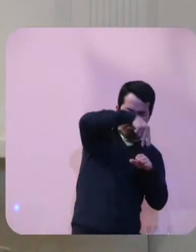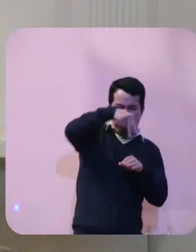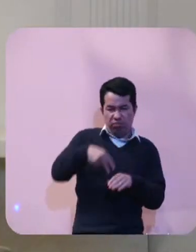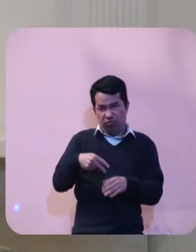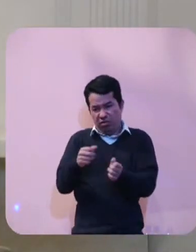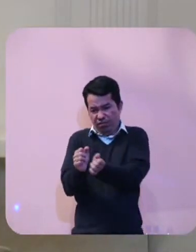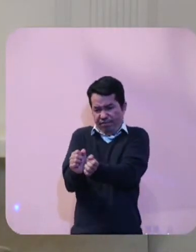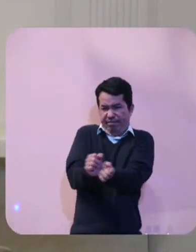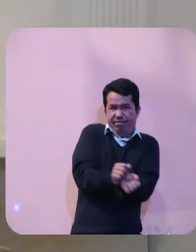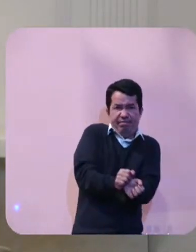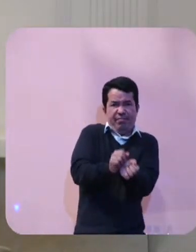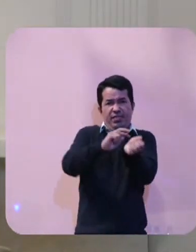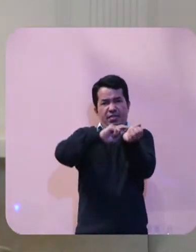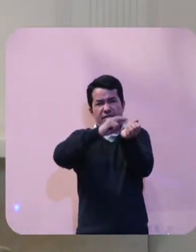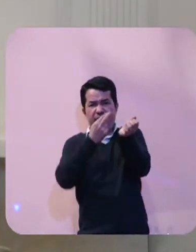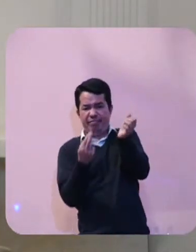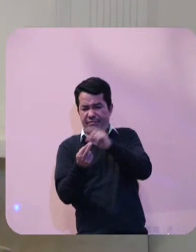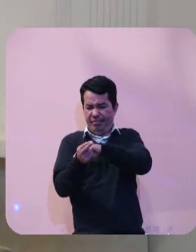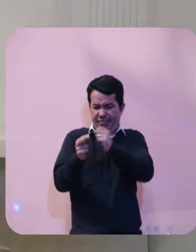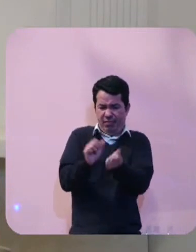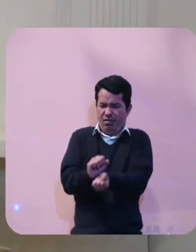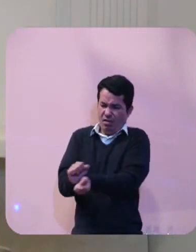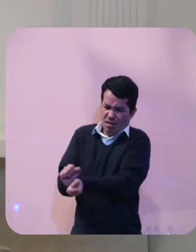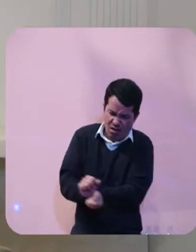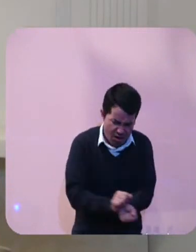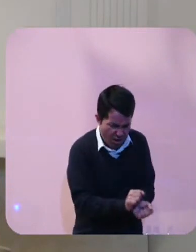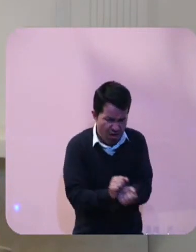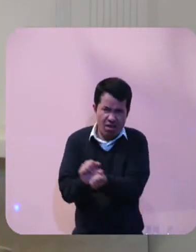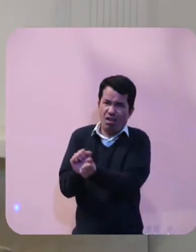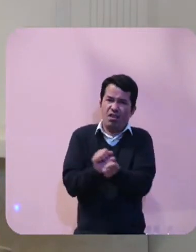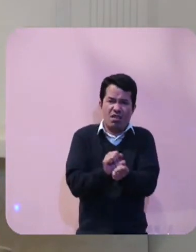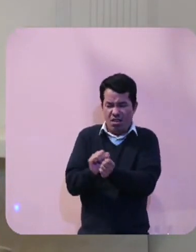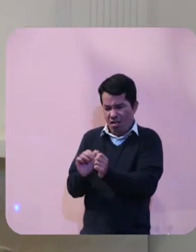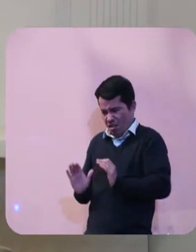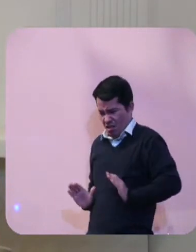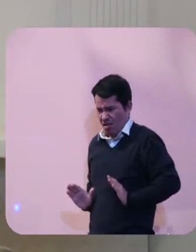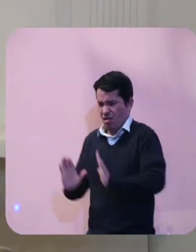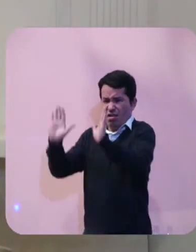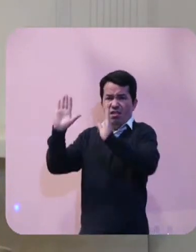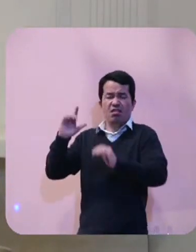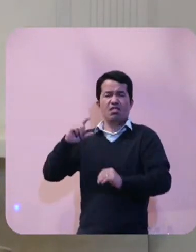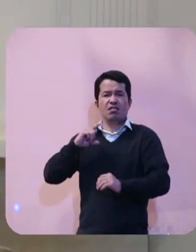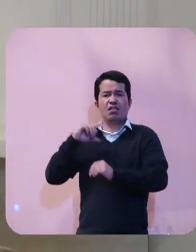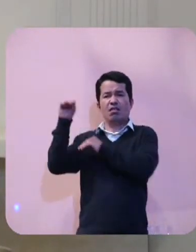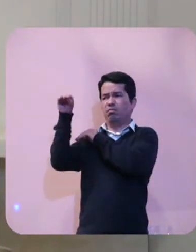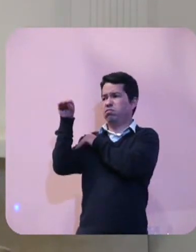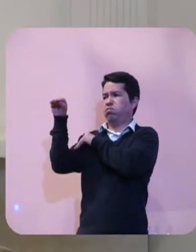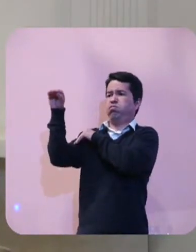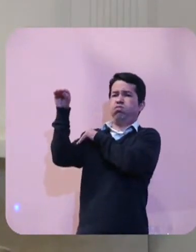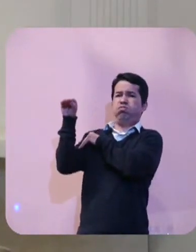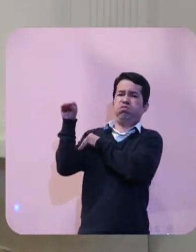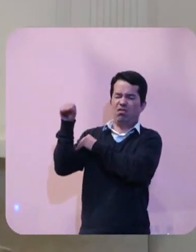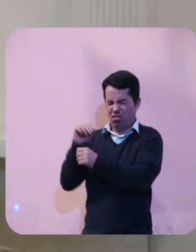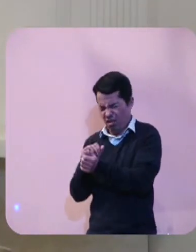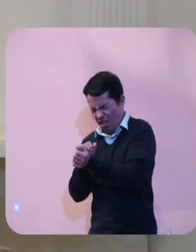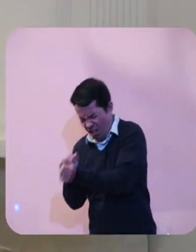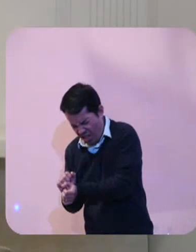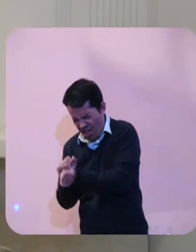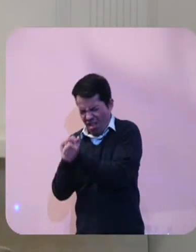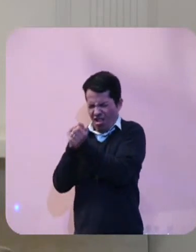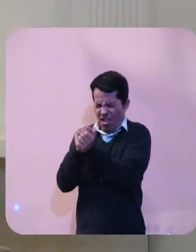amarrado pelas mãos a uma corda e essa ligada a um camelo, e ele tendo que marchar